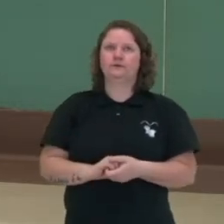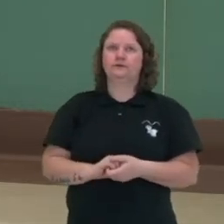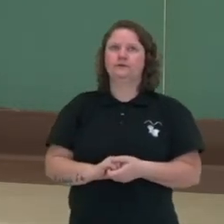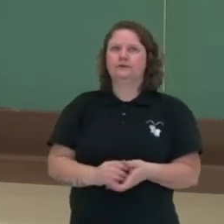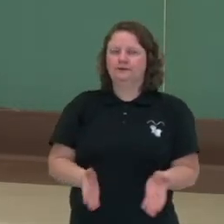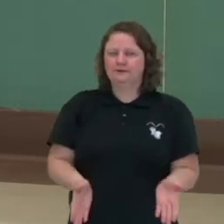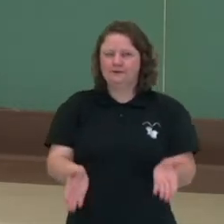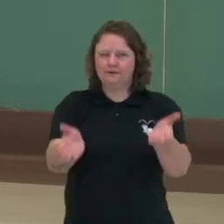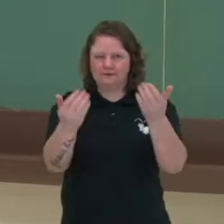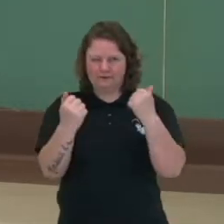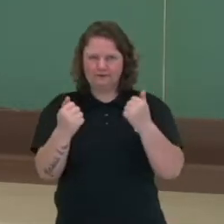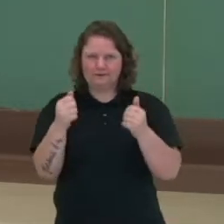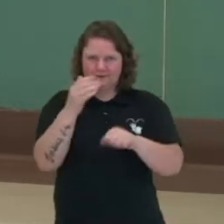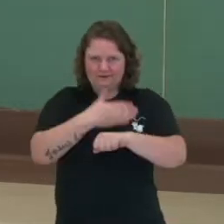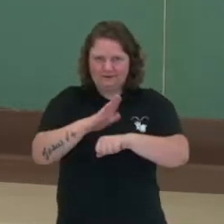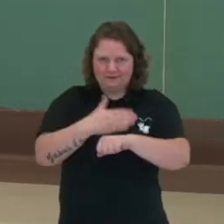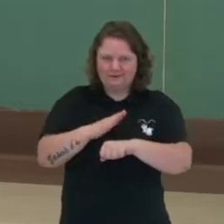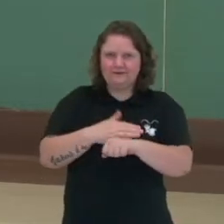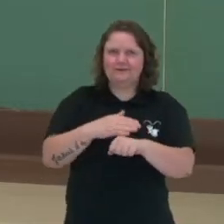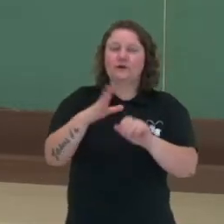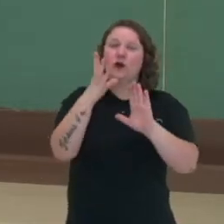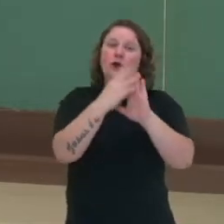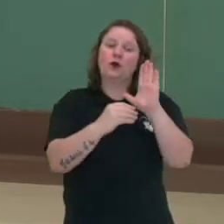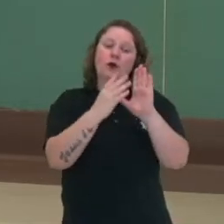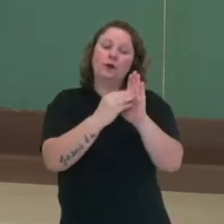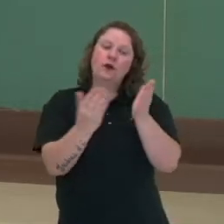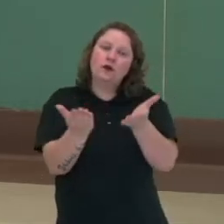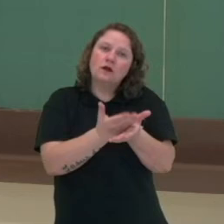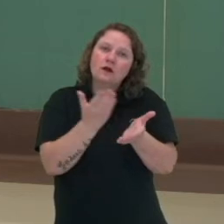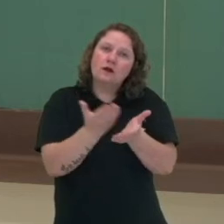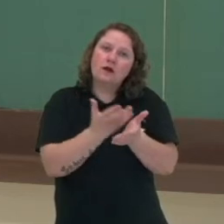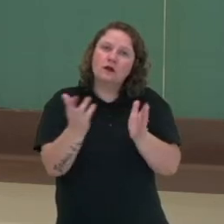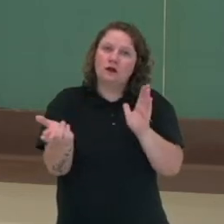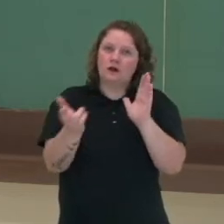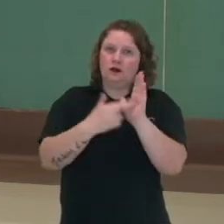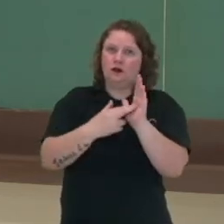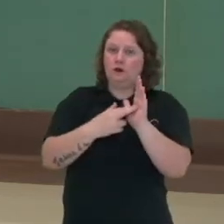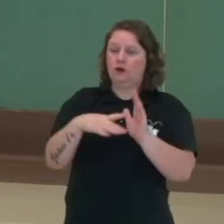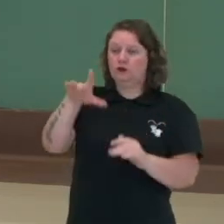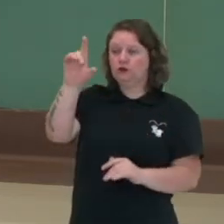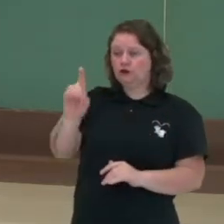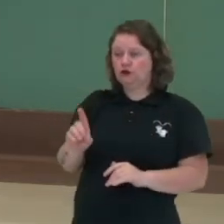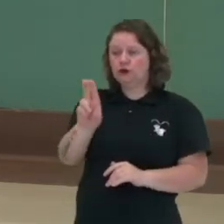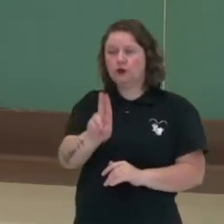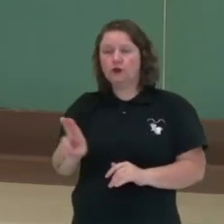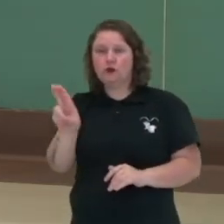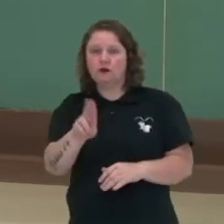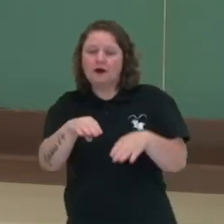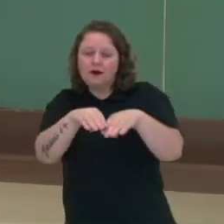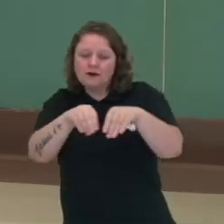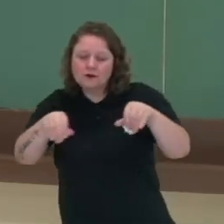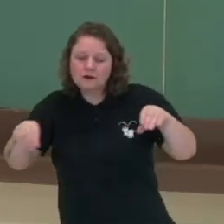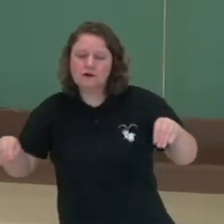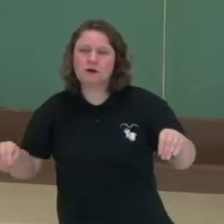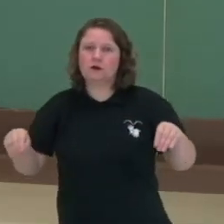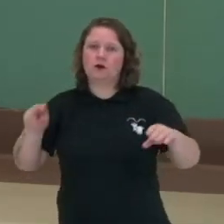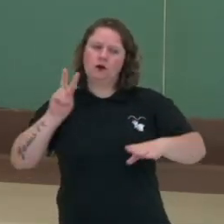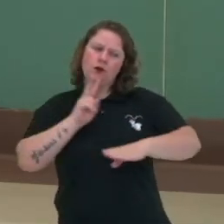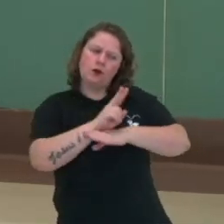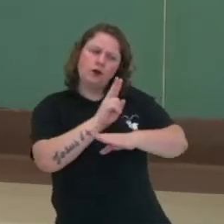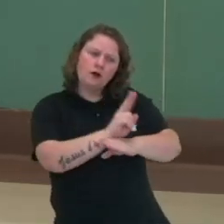Vamos resolver essa então. Copie seu caderno e responda. Em troca do direito de usar a terra e para o seu sustento e da